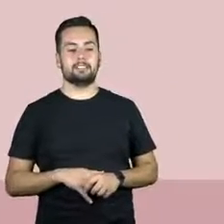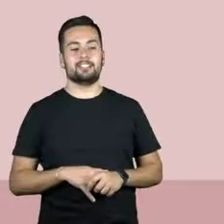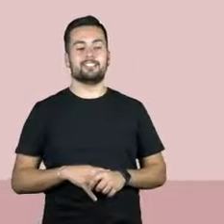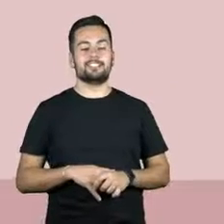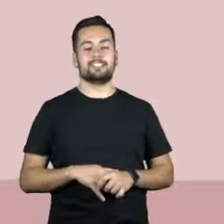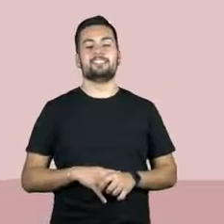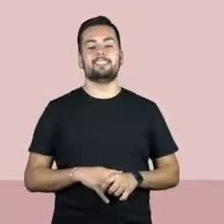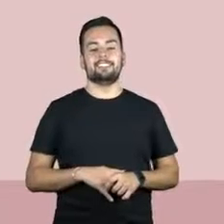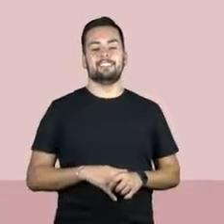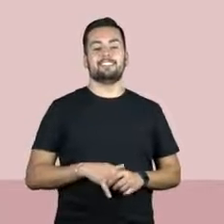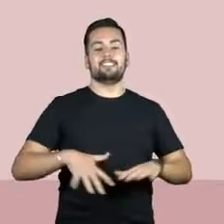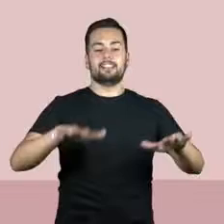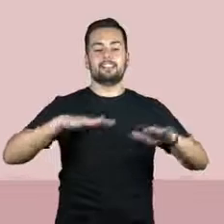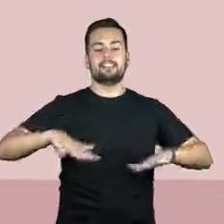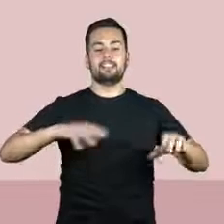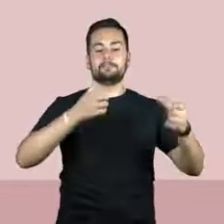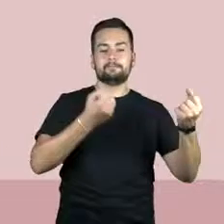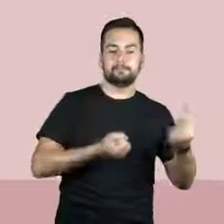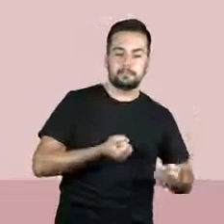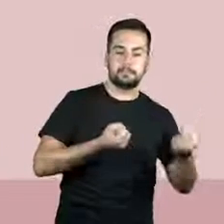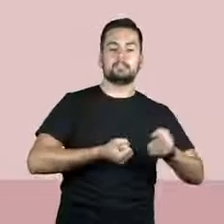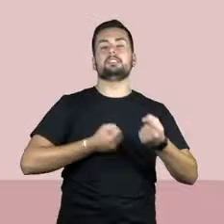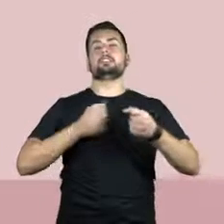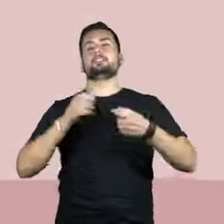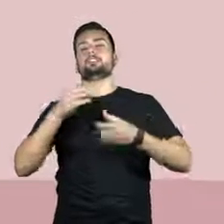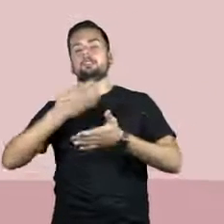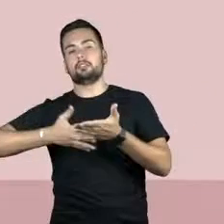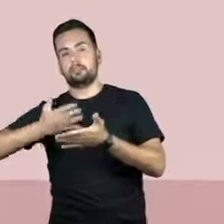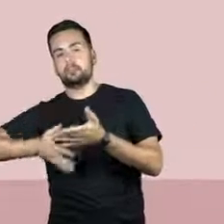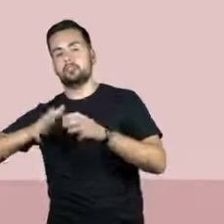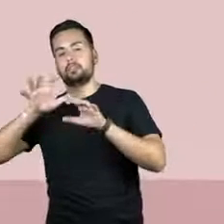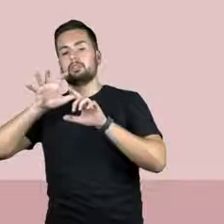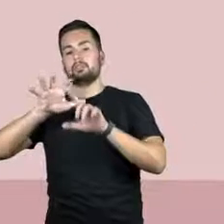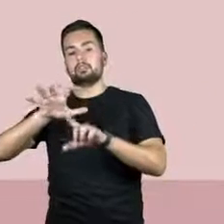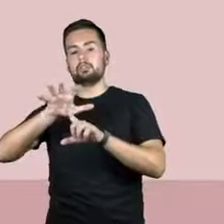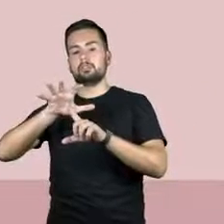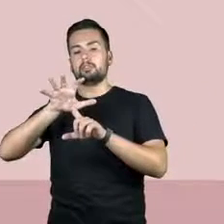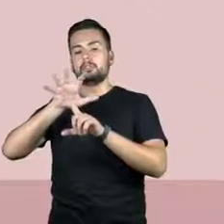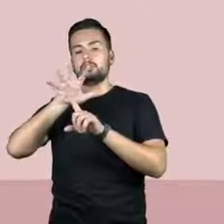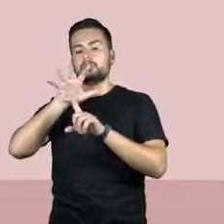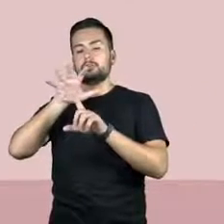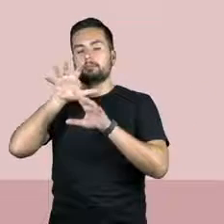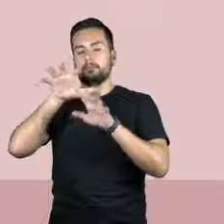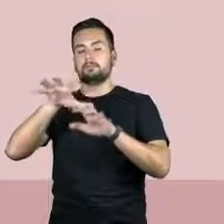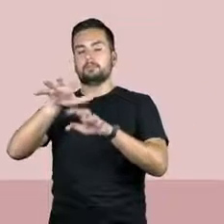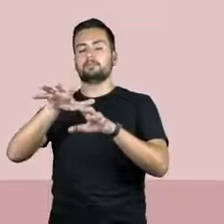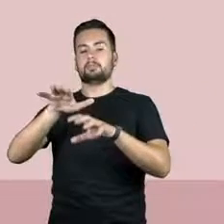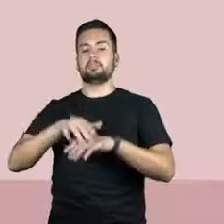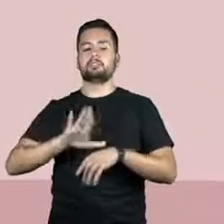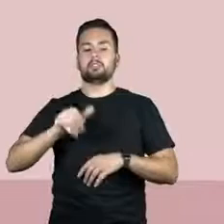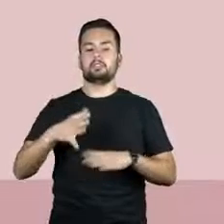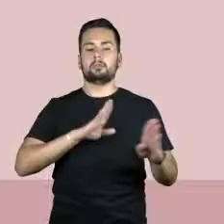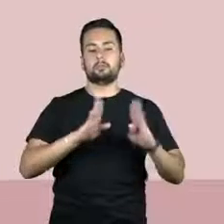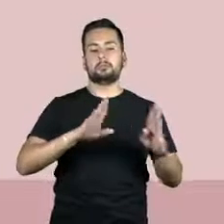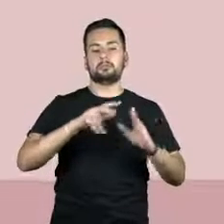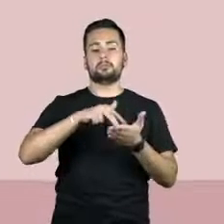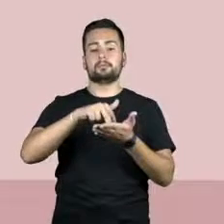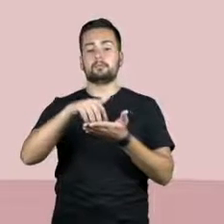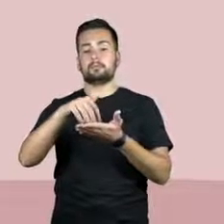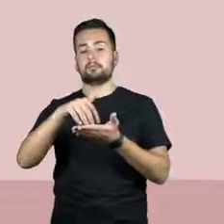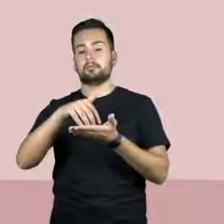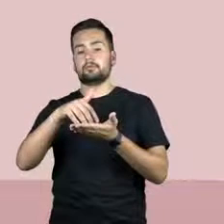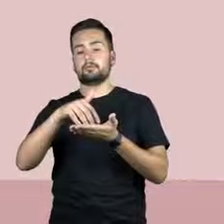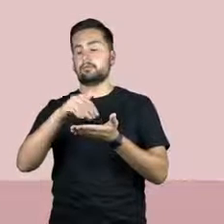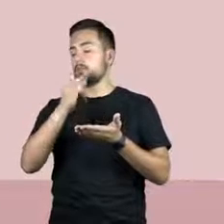aqui áreas, pesos por fatias e sobrecargas, para, no fim, chegar, né, nos momentos que tendem a deslizar, né,